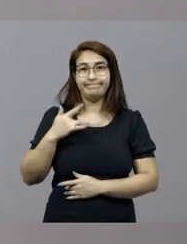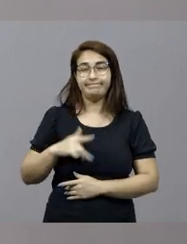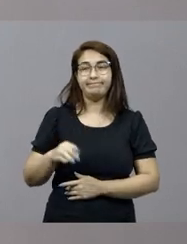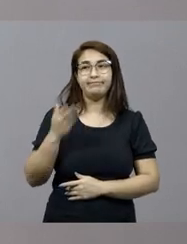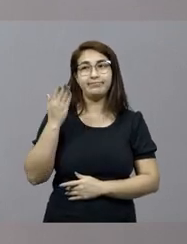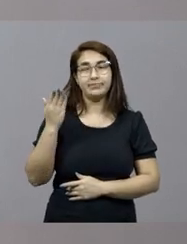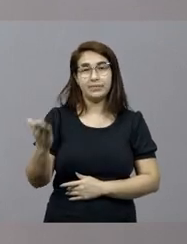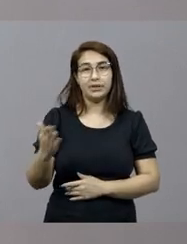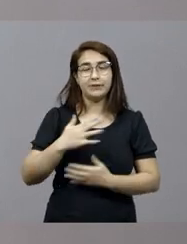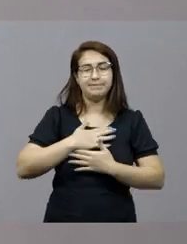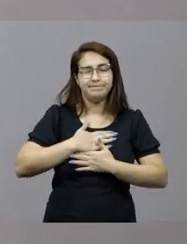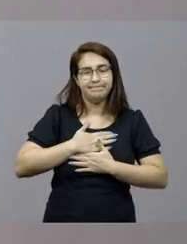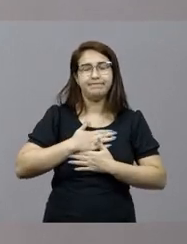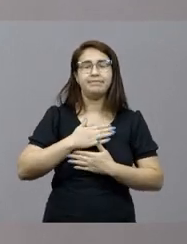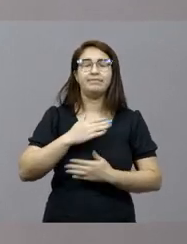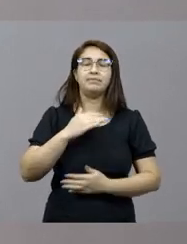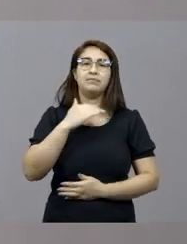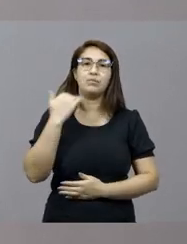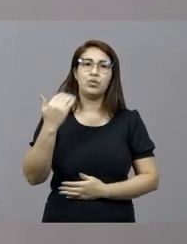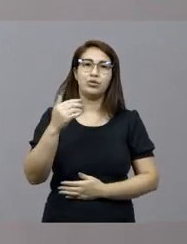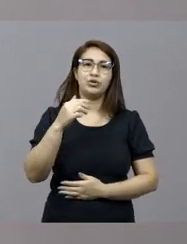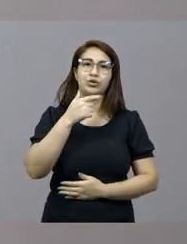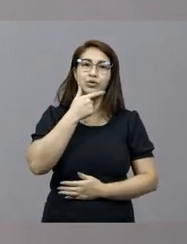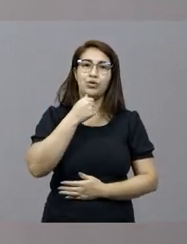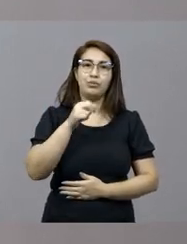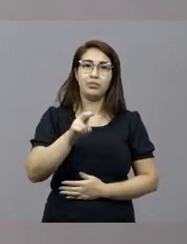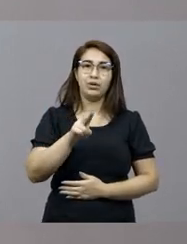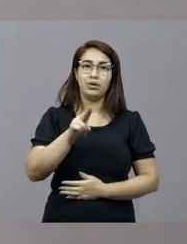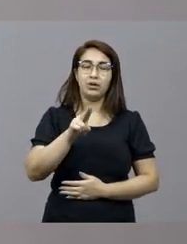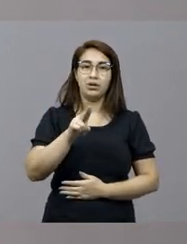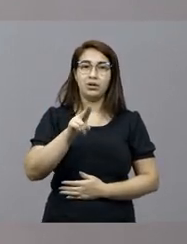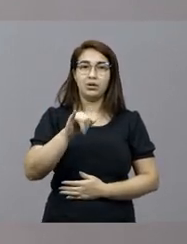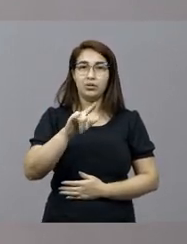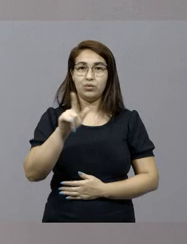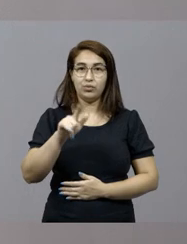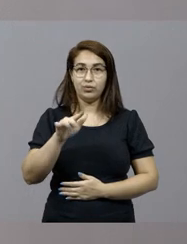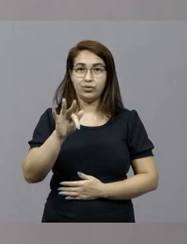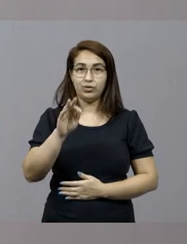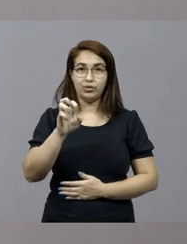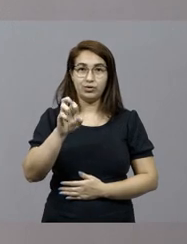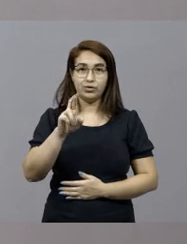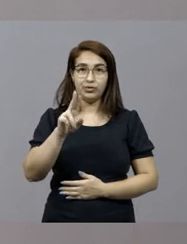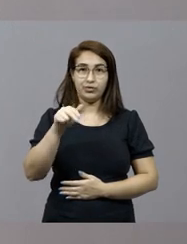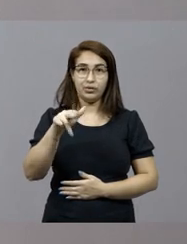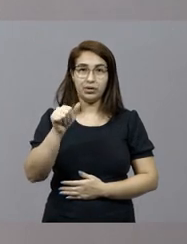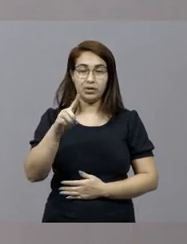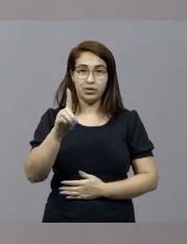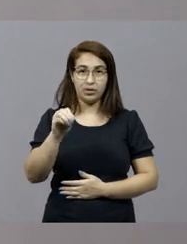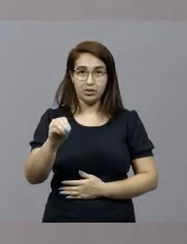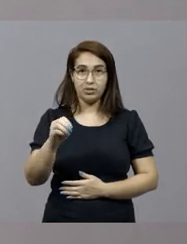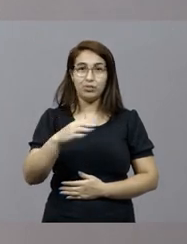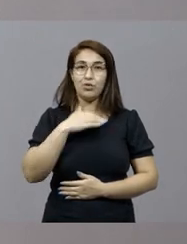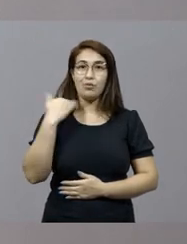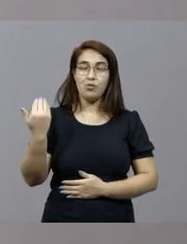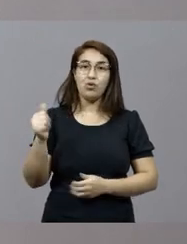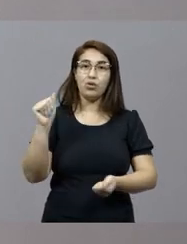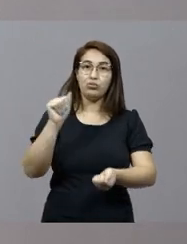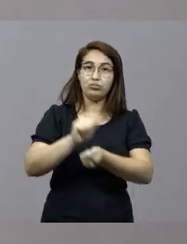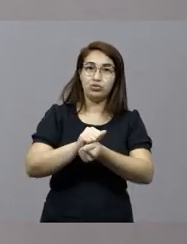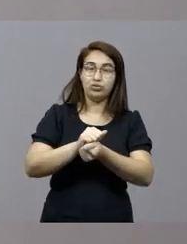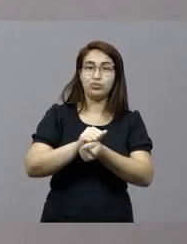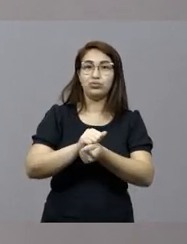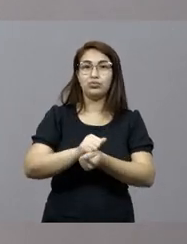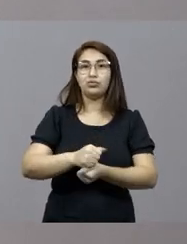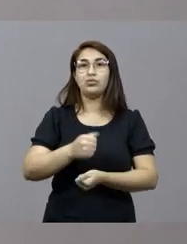morte do policial Luiz Fernando, aqui de Florianópolis, que morreu nos braços de sua colega e trabalho de esposa, que era